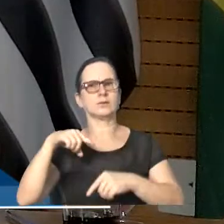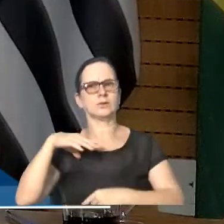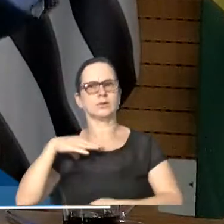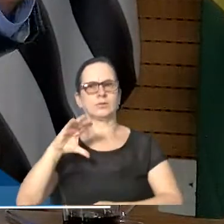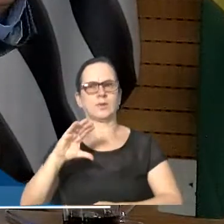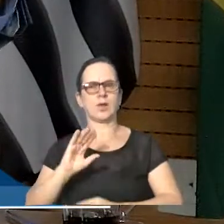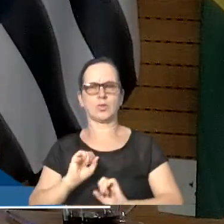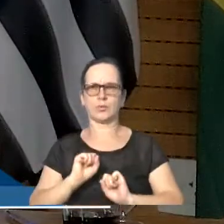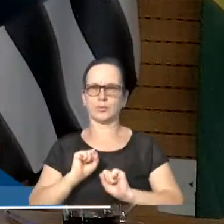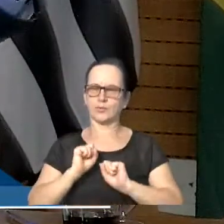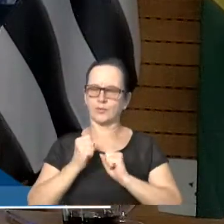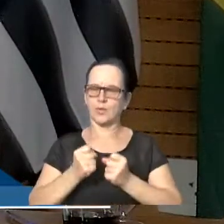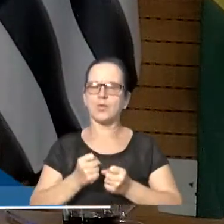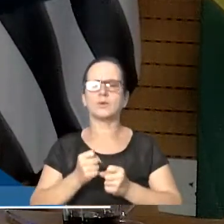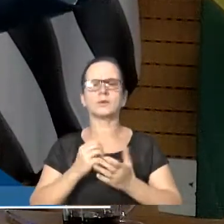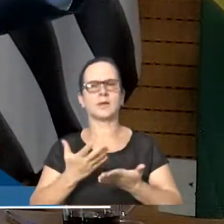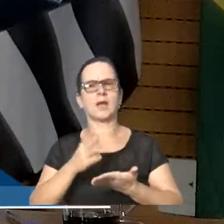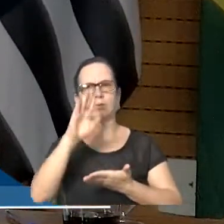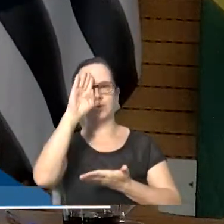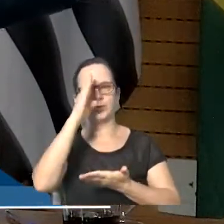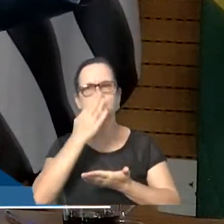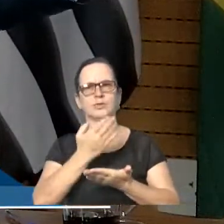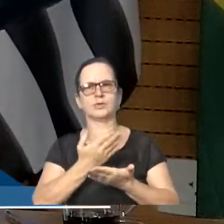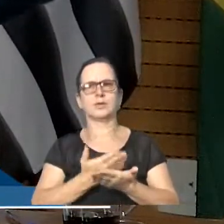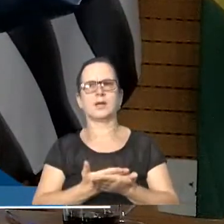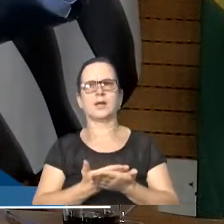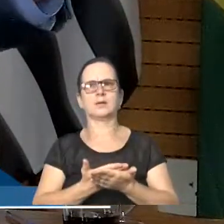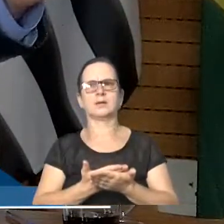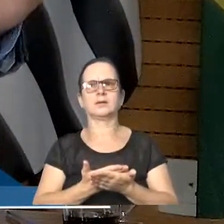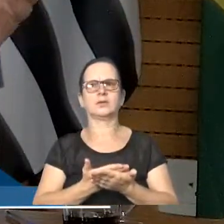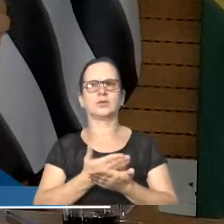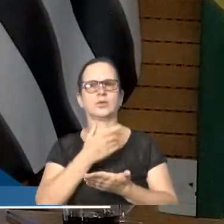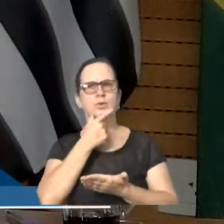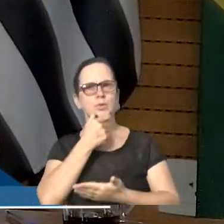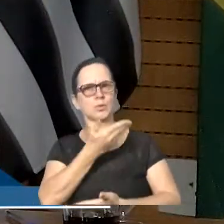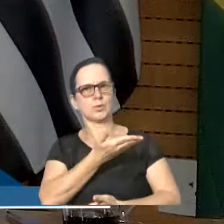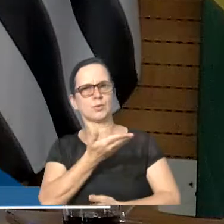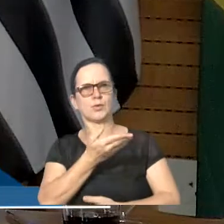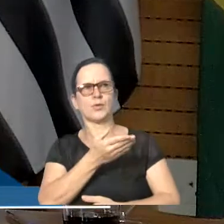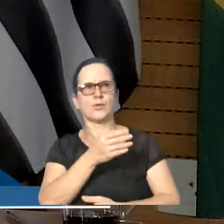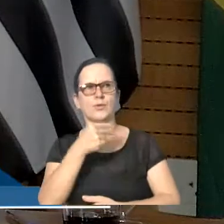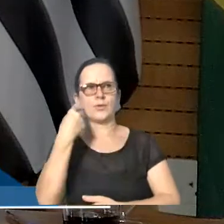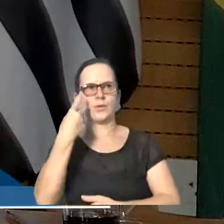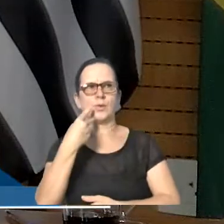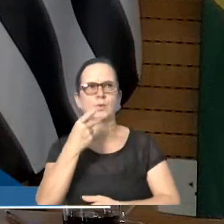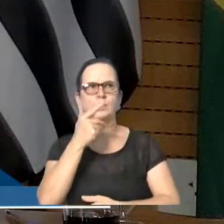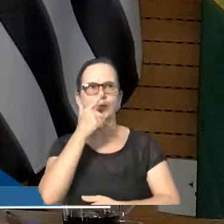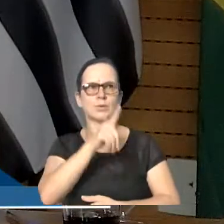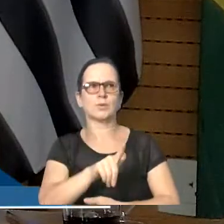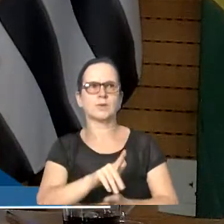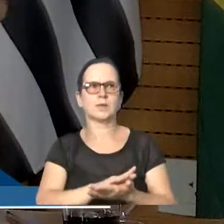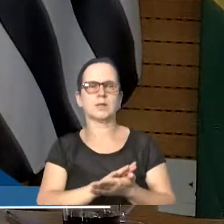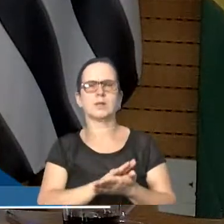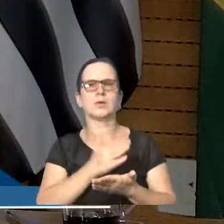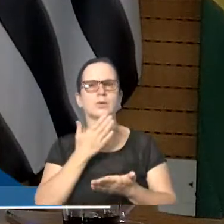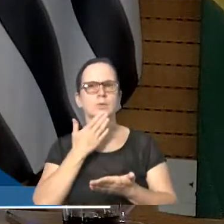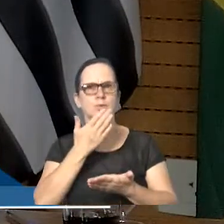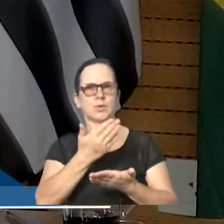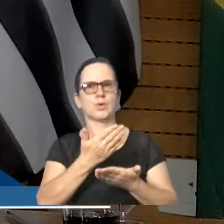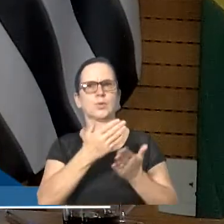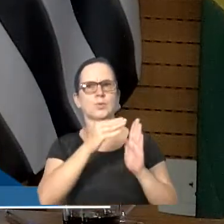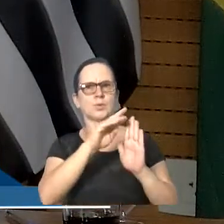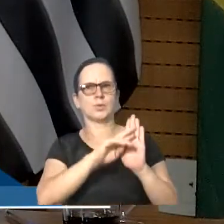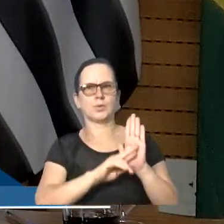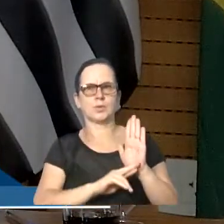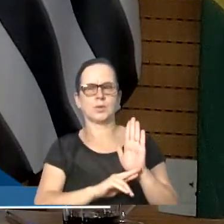com o esforço, com o respeito que eu tenho e o apreço que eu tenho ao nobre vereador, que ele consiga fazer isso ao seu pedido. Mas